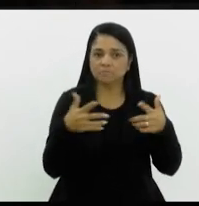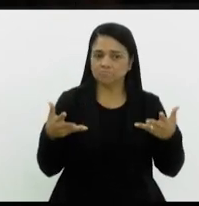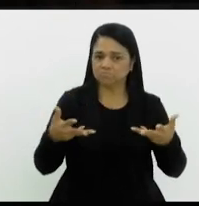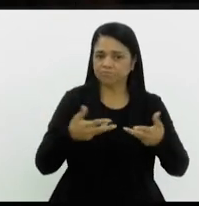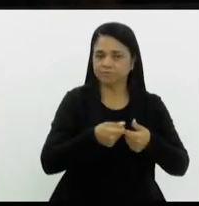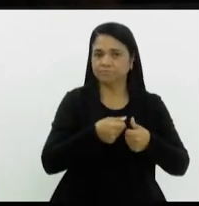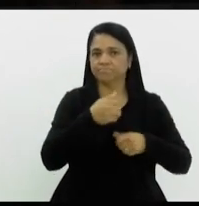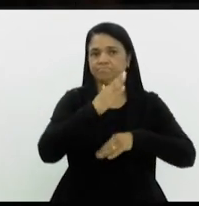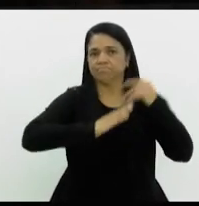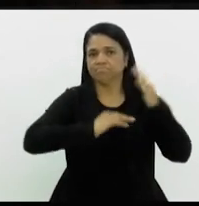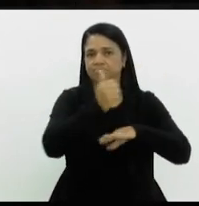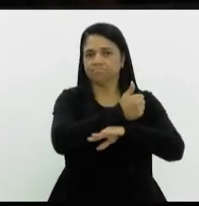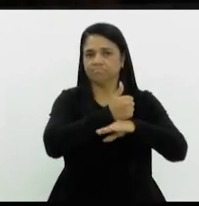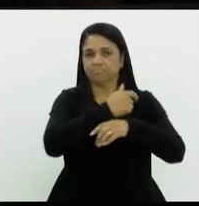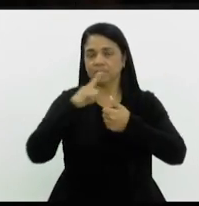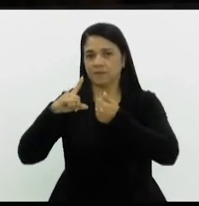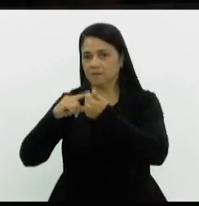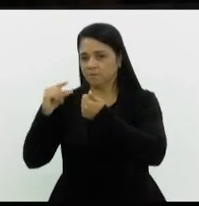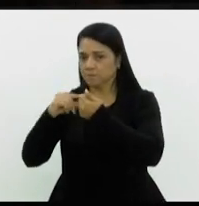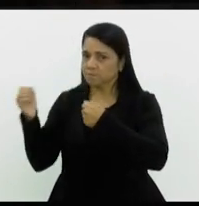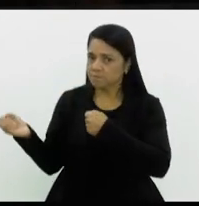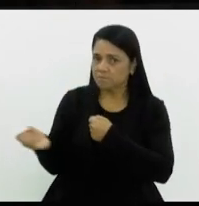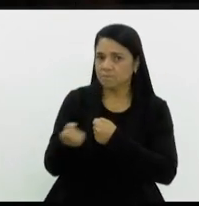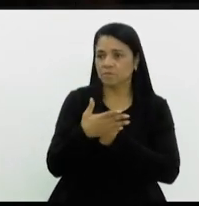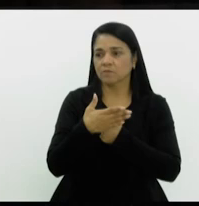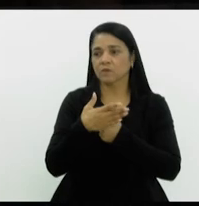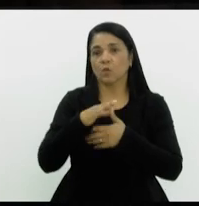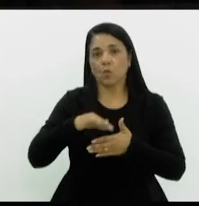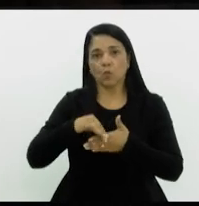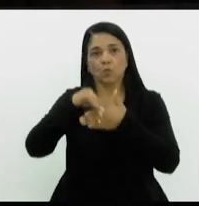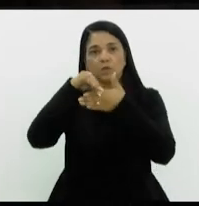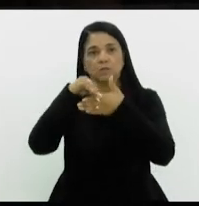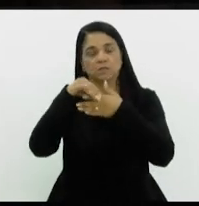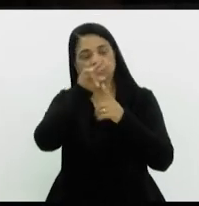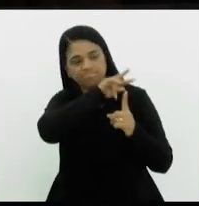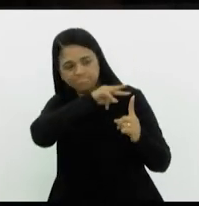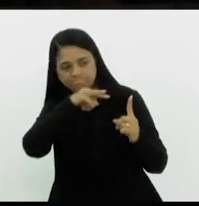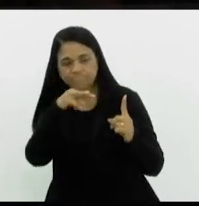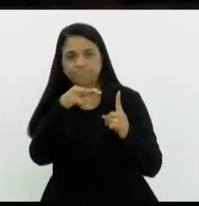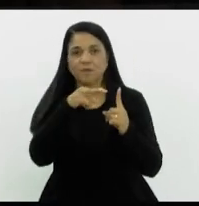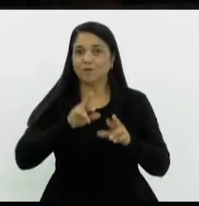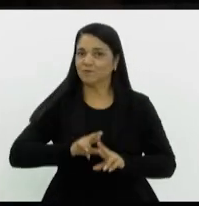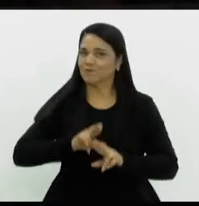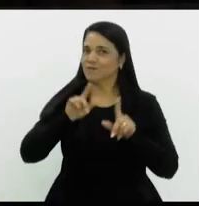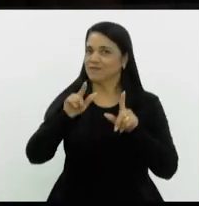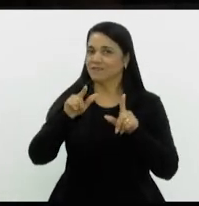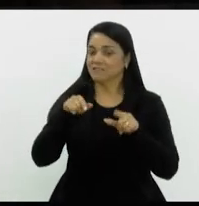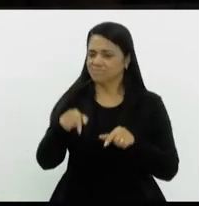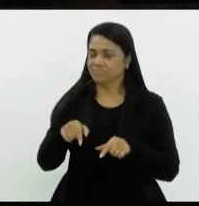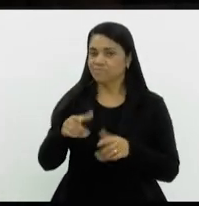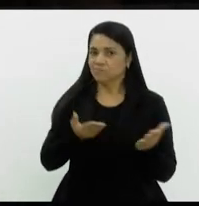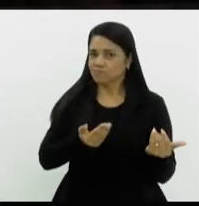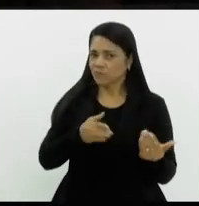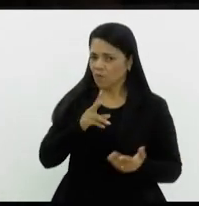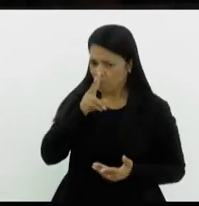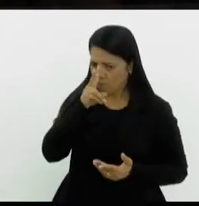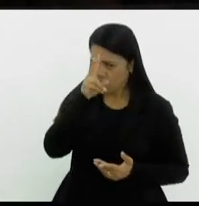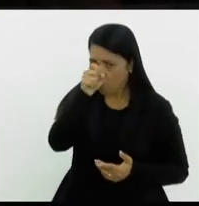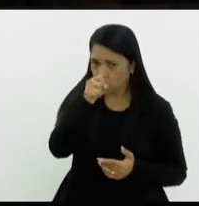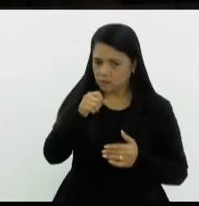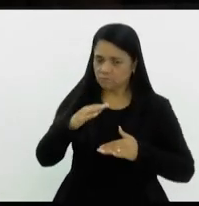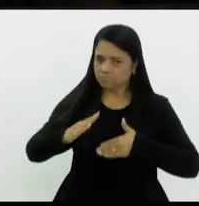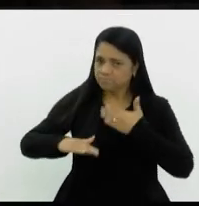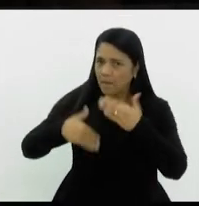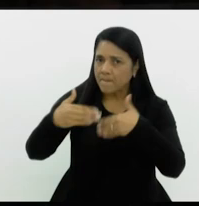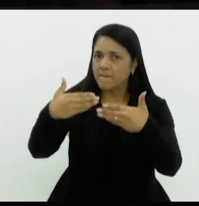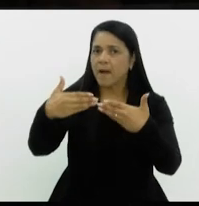qualificados, empreendedores inovadores ou líderes visionários. Eles são a força motriz que